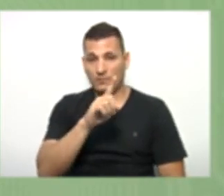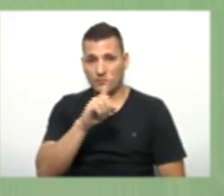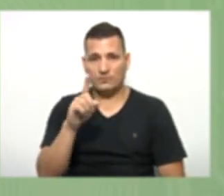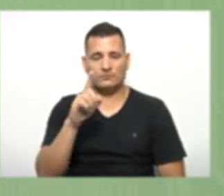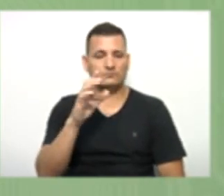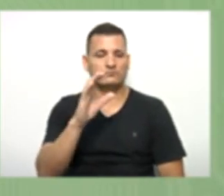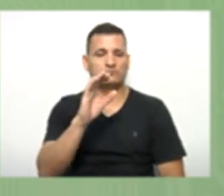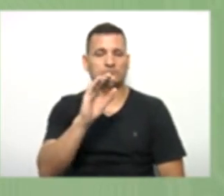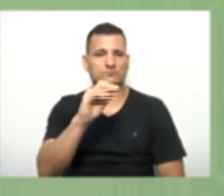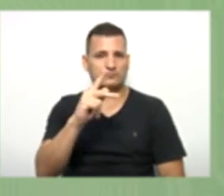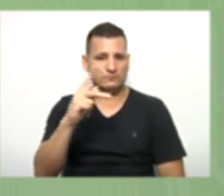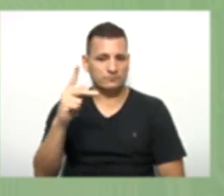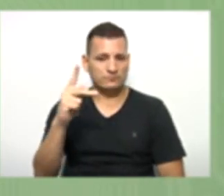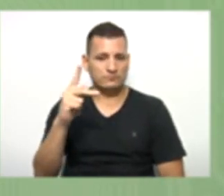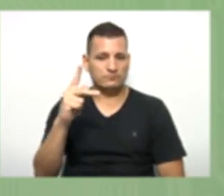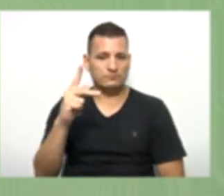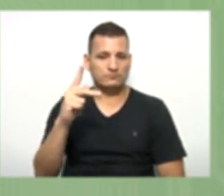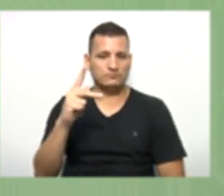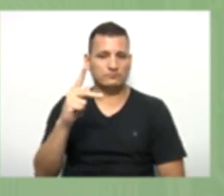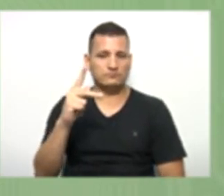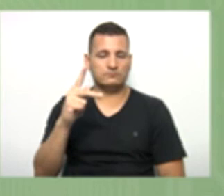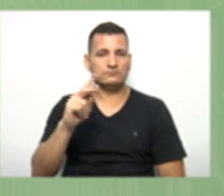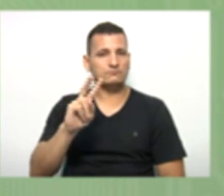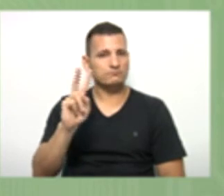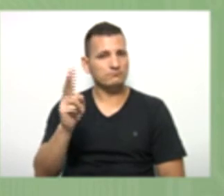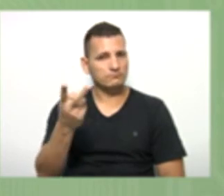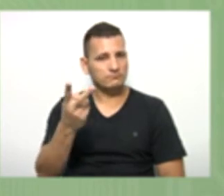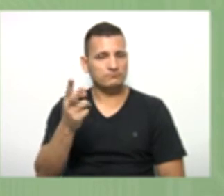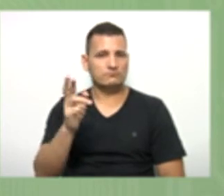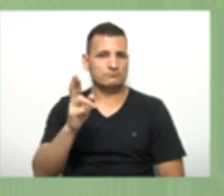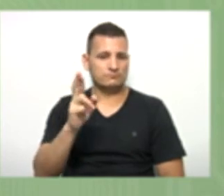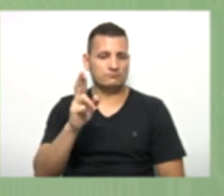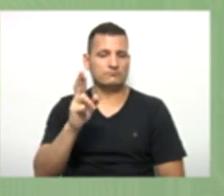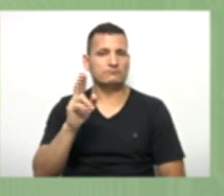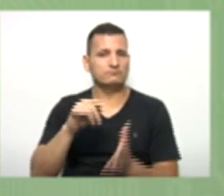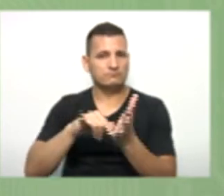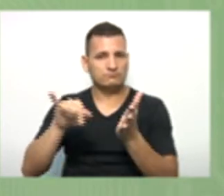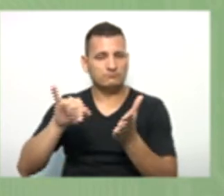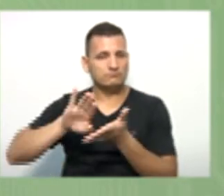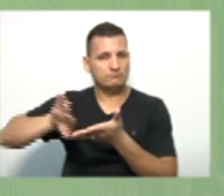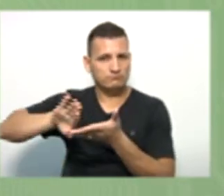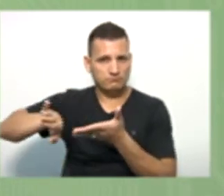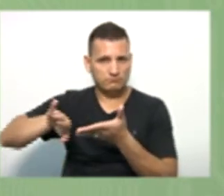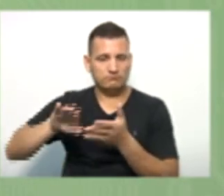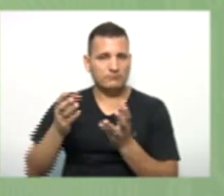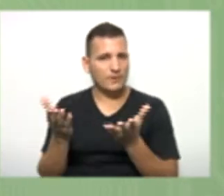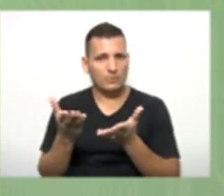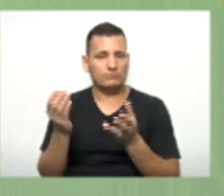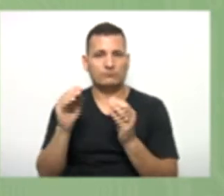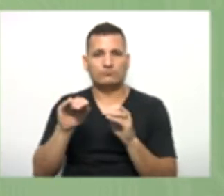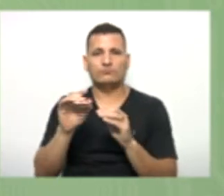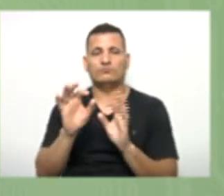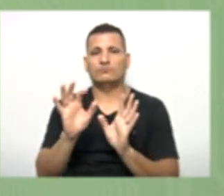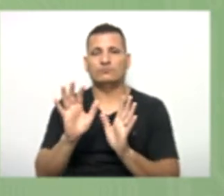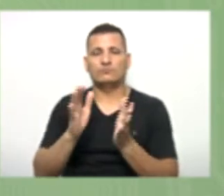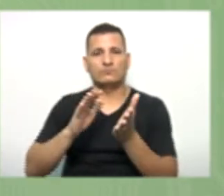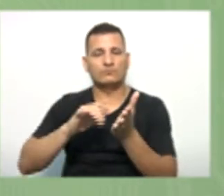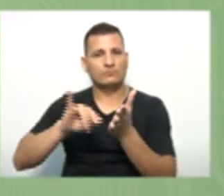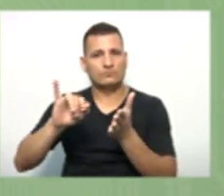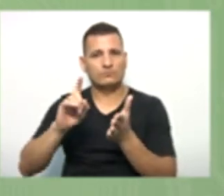cooperativos... De R$2.000? De R$2.000, tirando os impostos, nós não vamos trabalhar com os impostos agora, ele